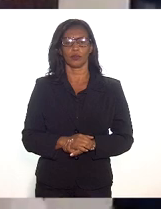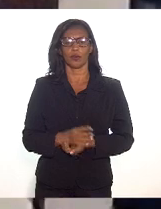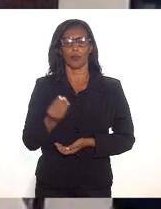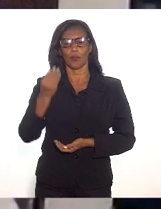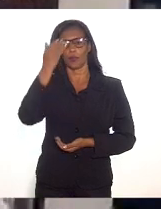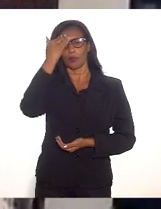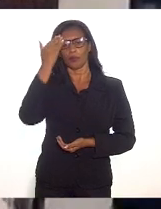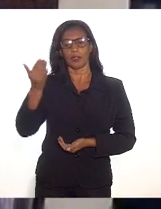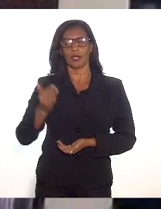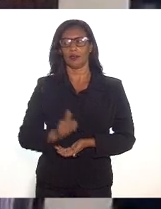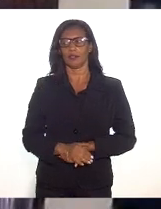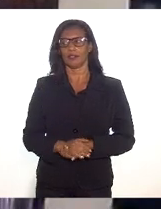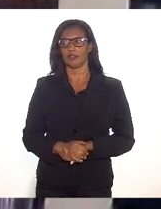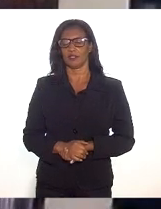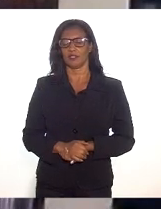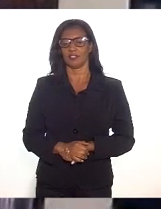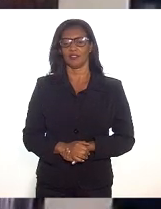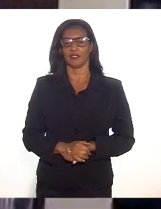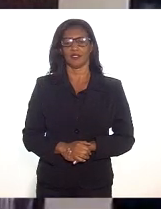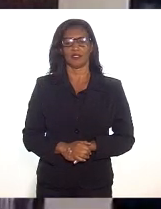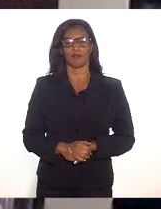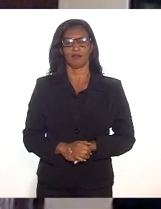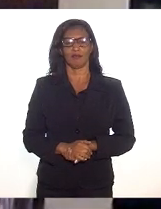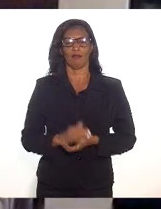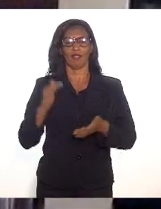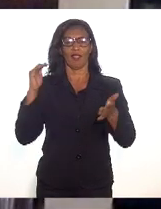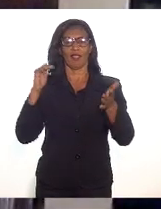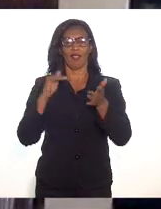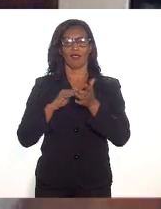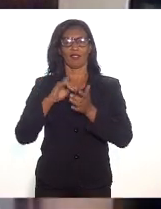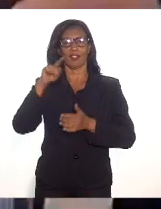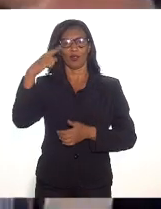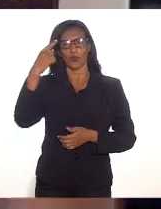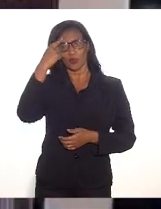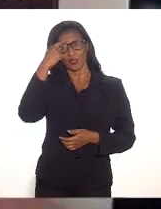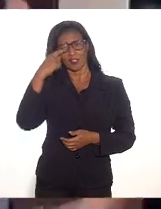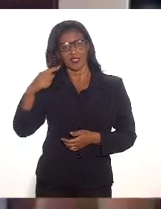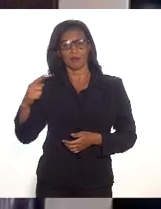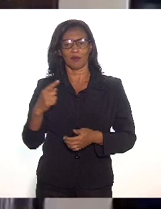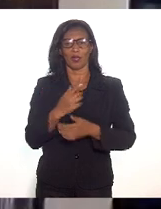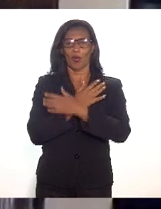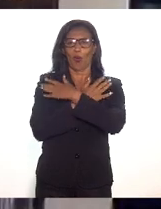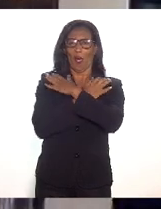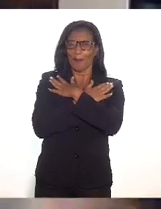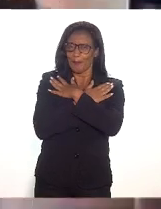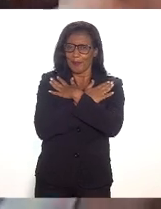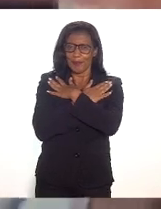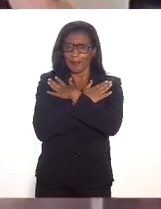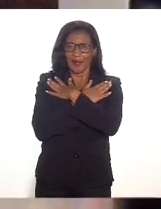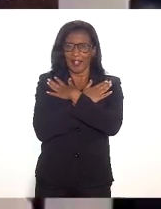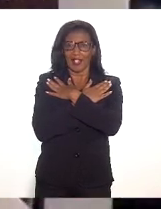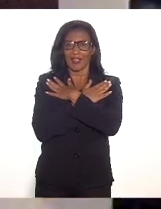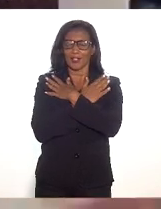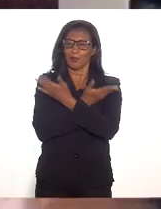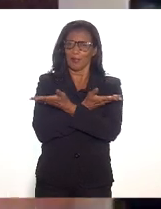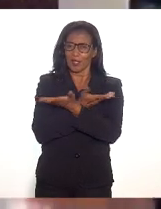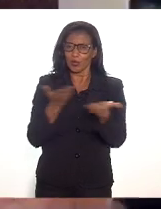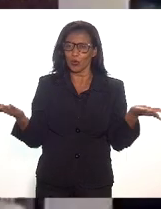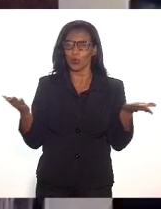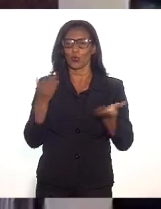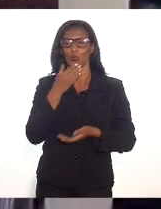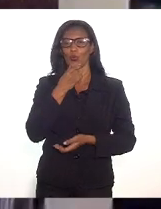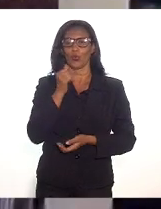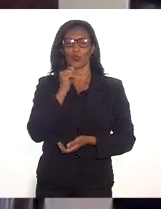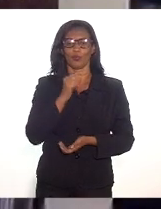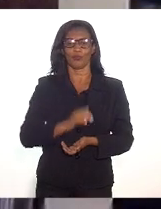obrigado e até a próxima semana com um abraço fraterno para todas e para